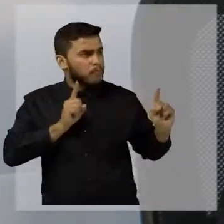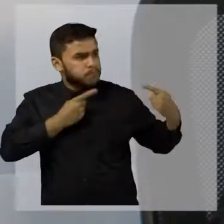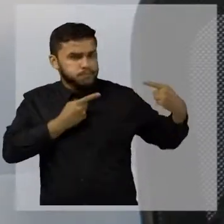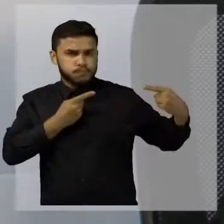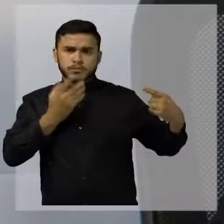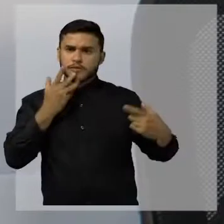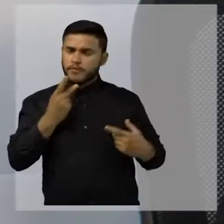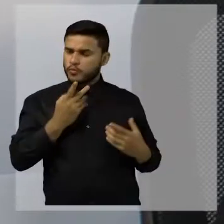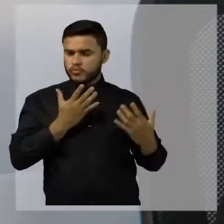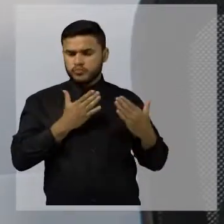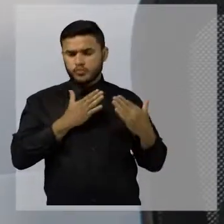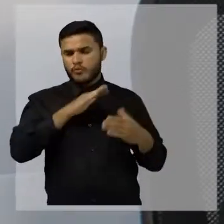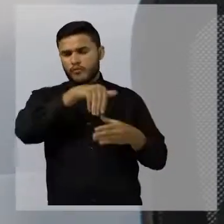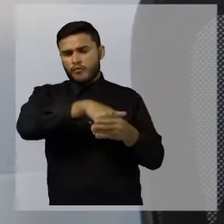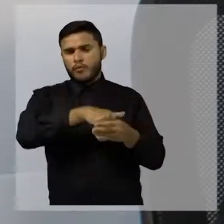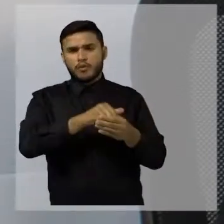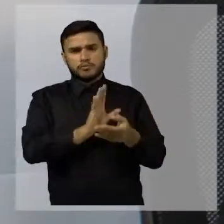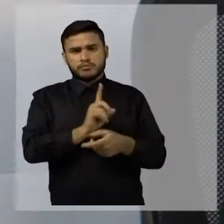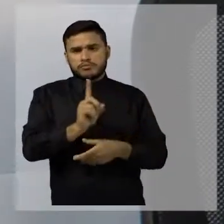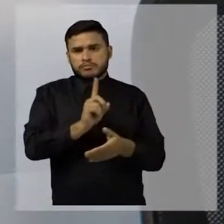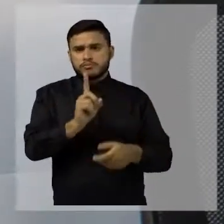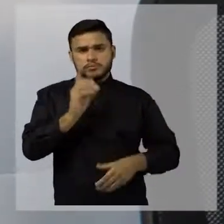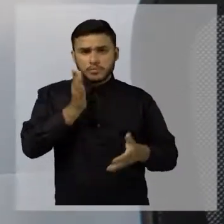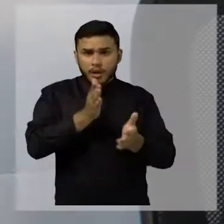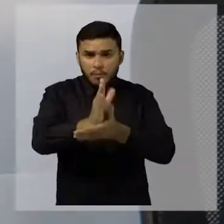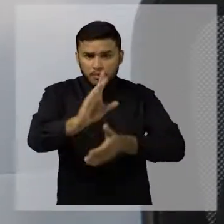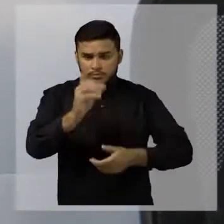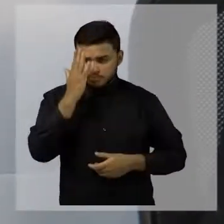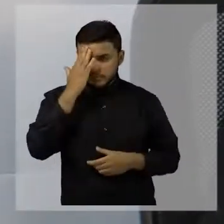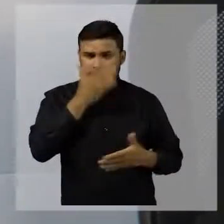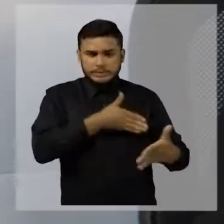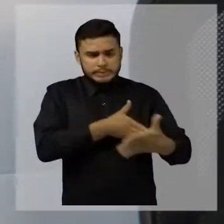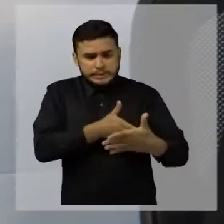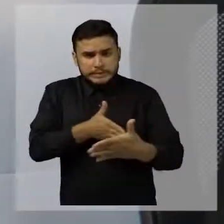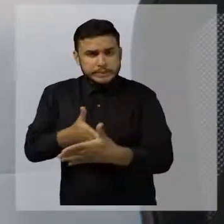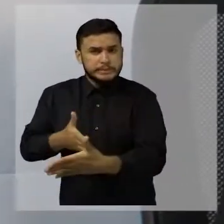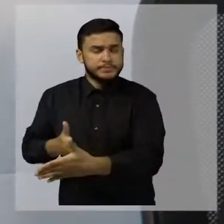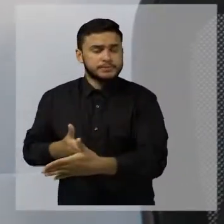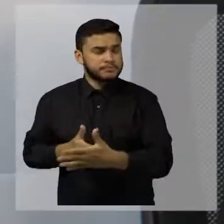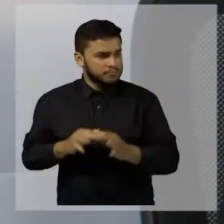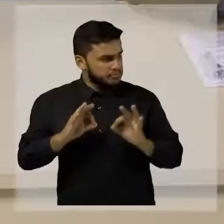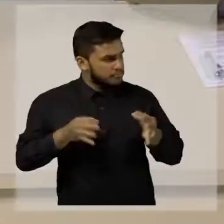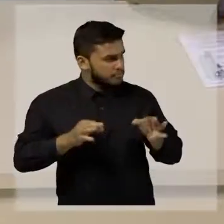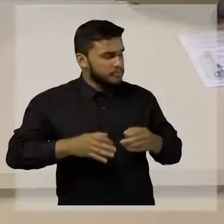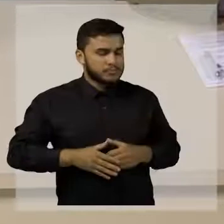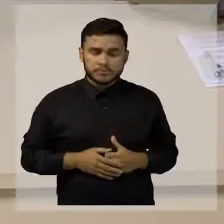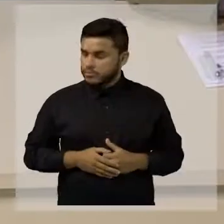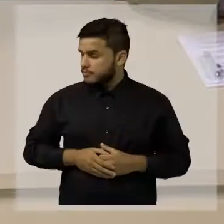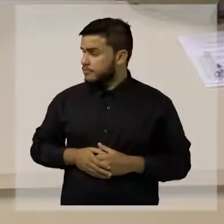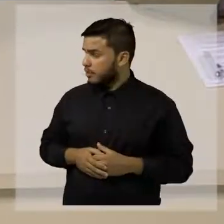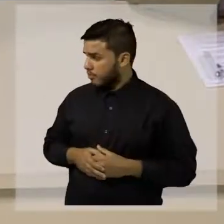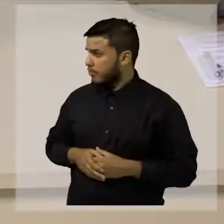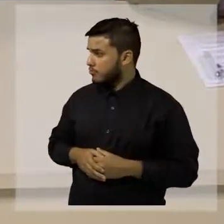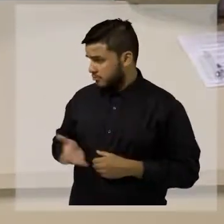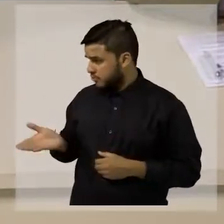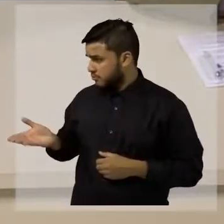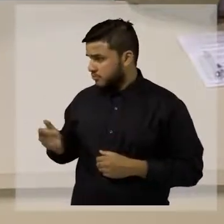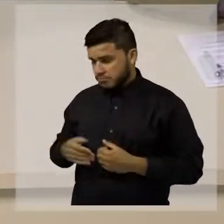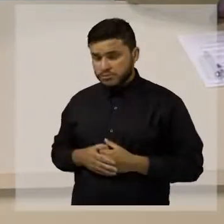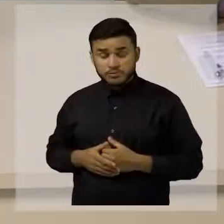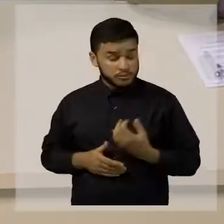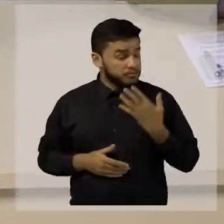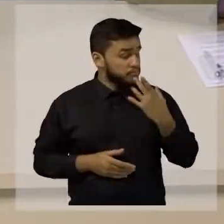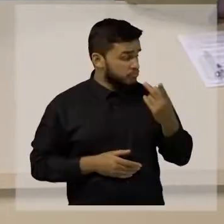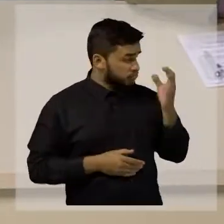cria uma perspectiva não muito salutar perante a opinião pública. É um grande teste, né? A reforma da Previdência,